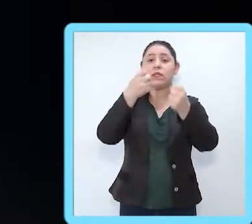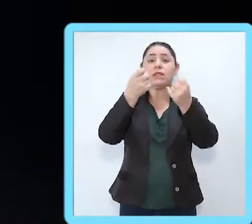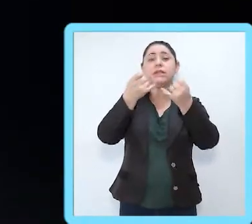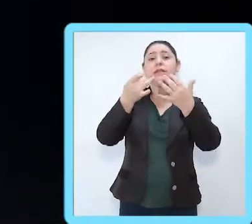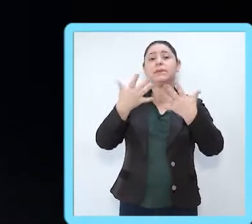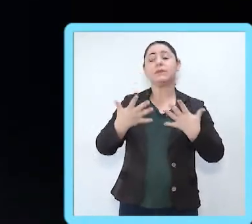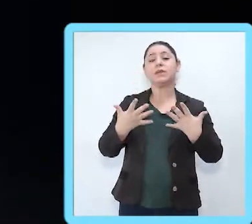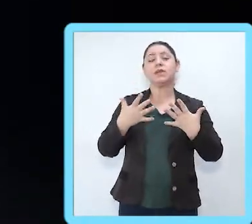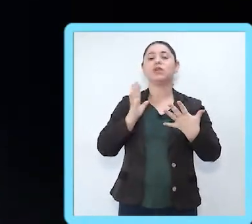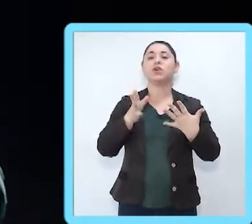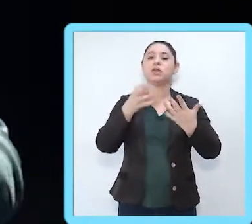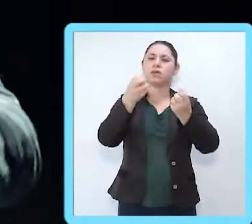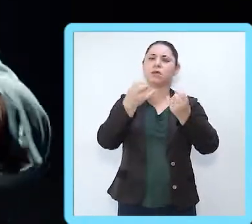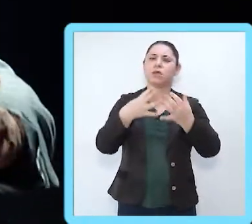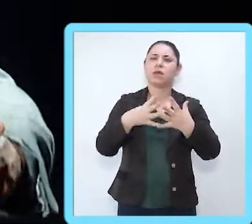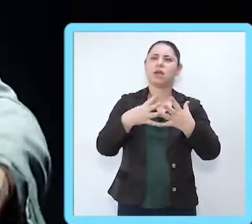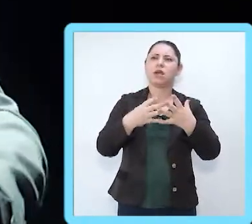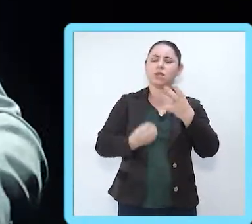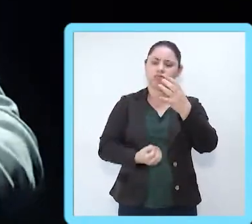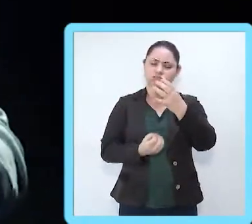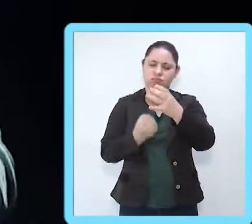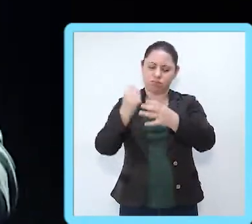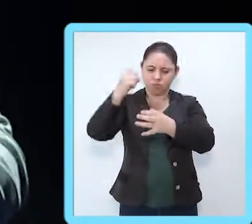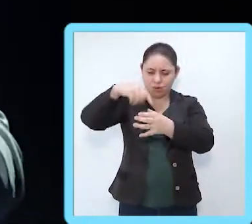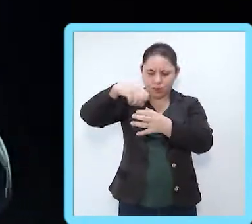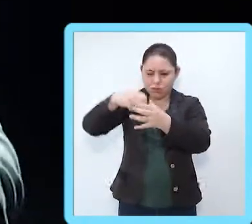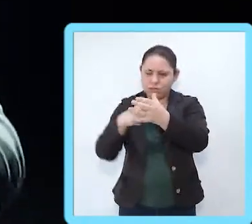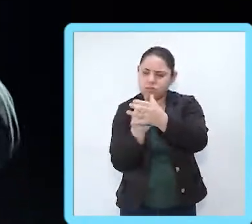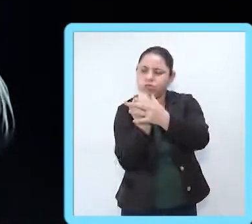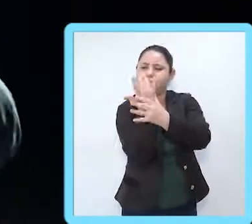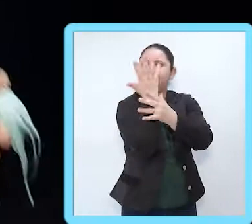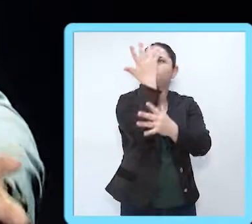pouco, o senhor está me contando a questão do reflorestamento dessa região aí,